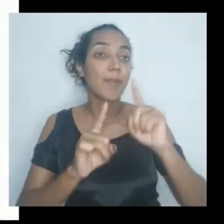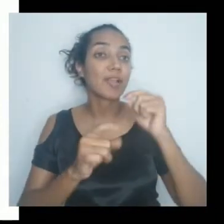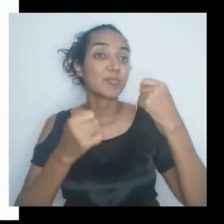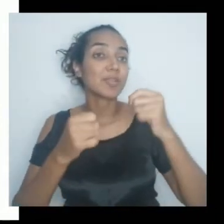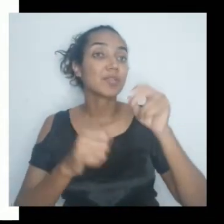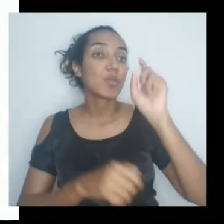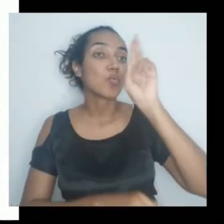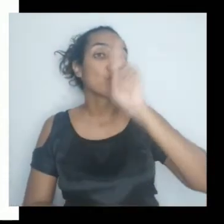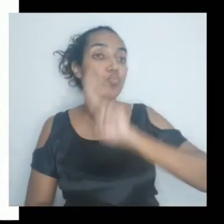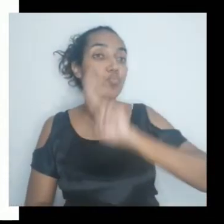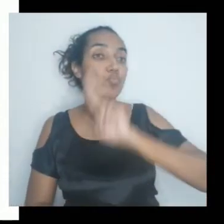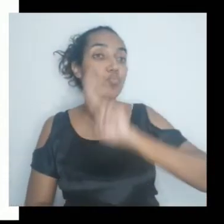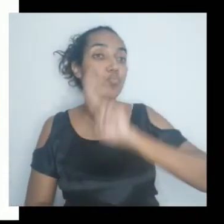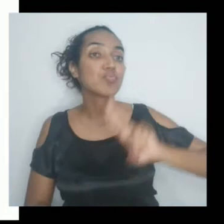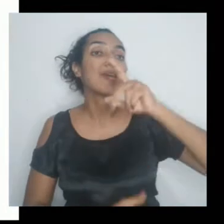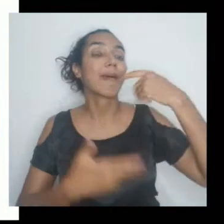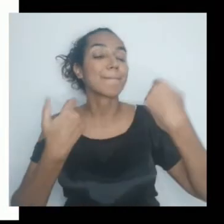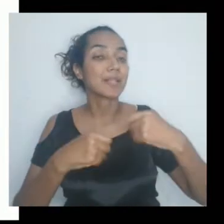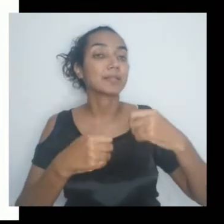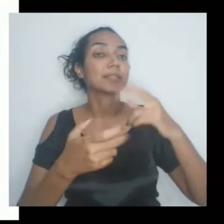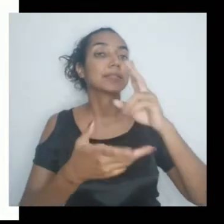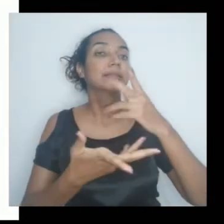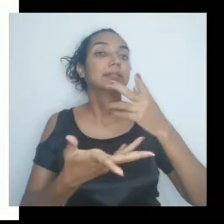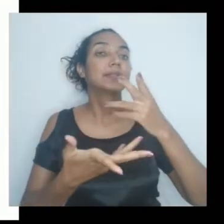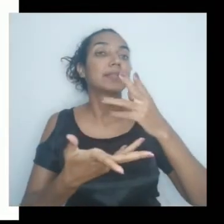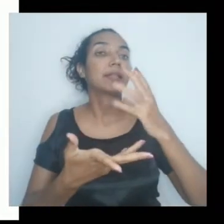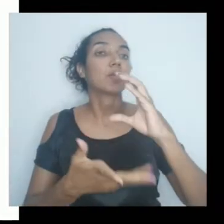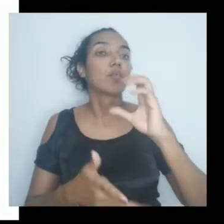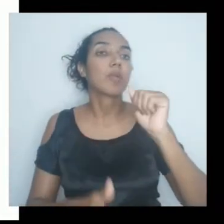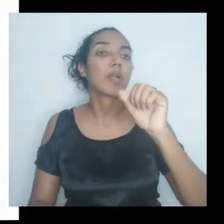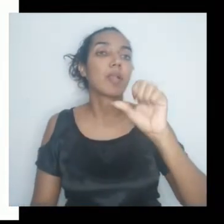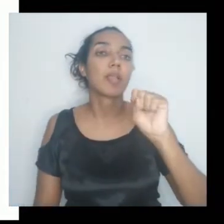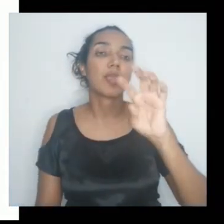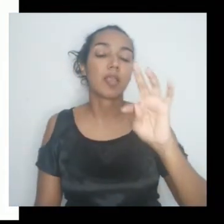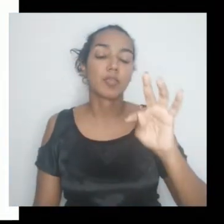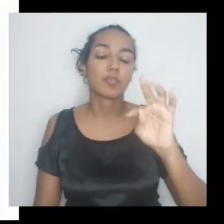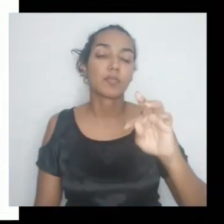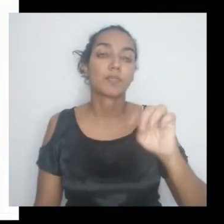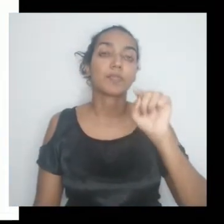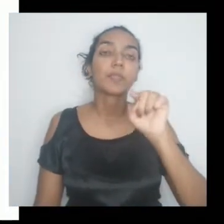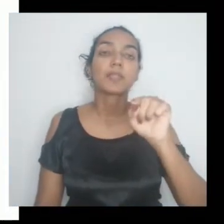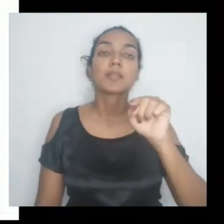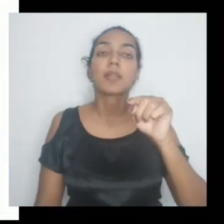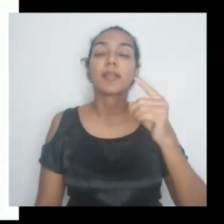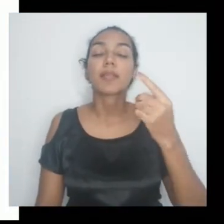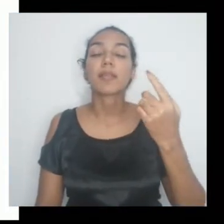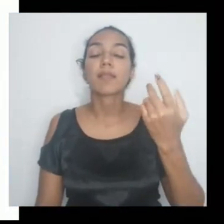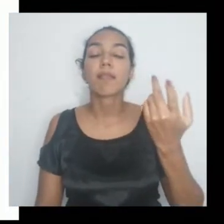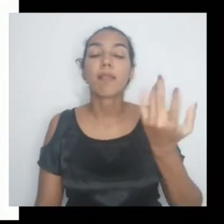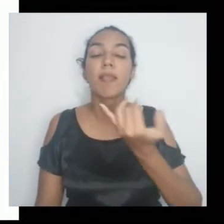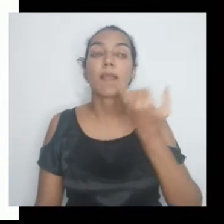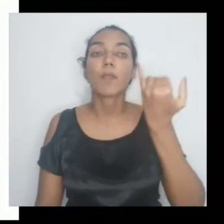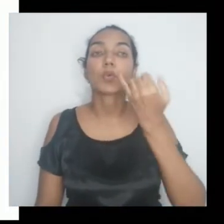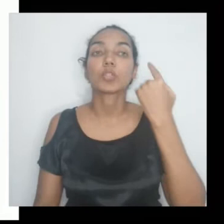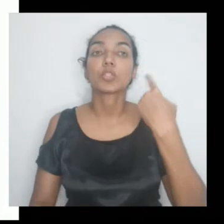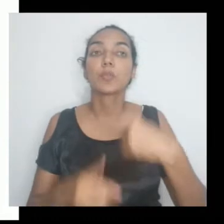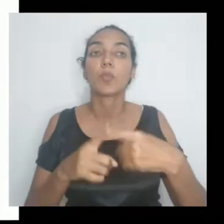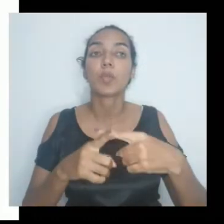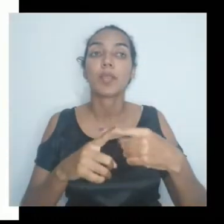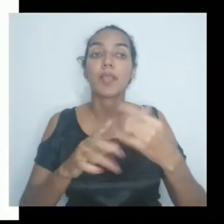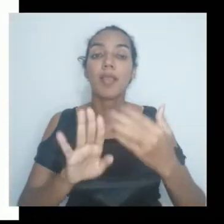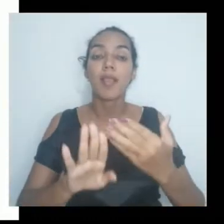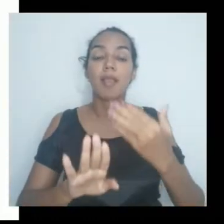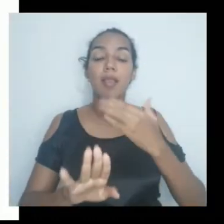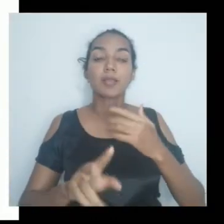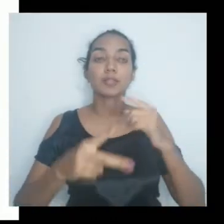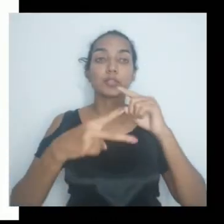se comporte como classe filha. E esse cast ele é válido porque eu sei que duas linhas de código antes, aqui nessa linha de código, eu